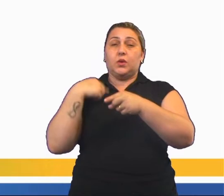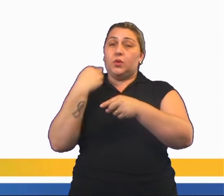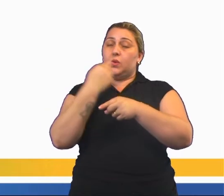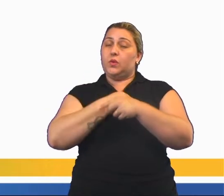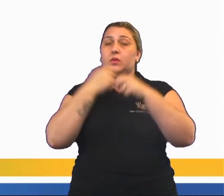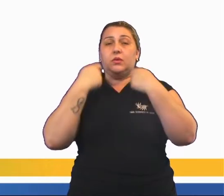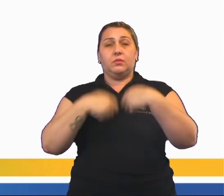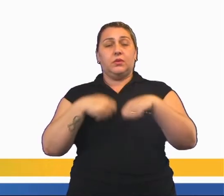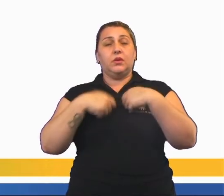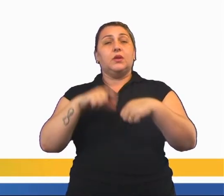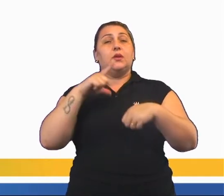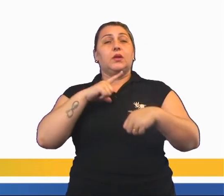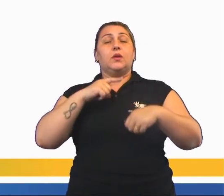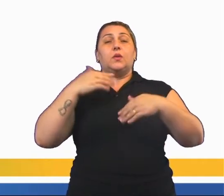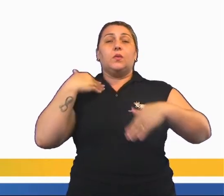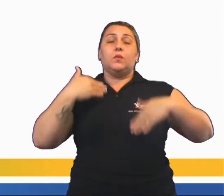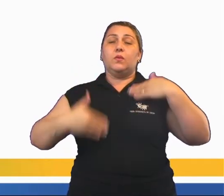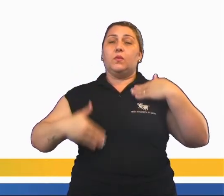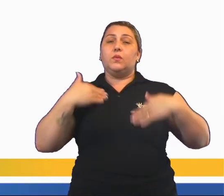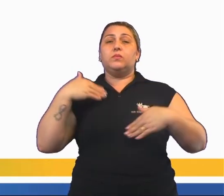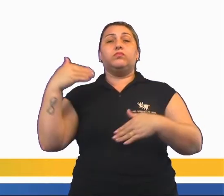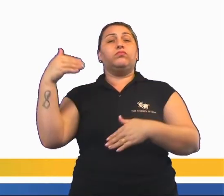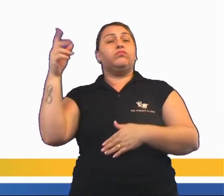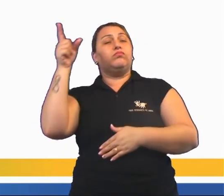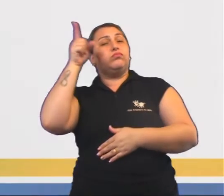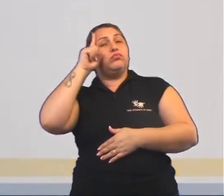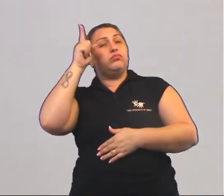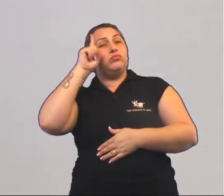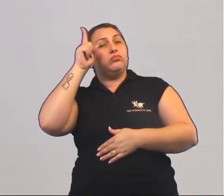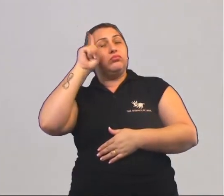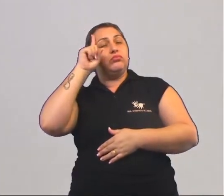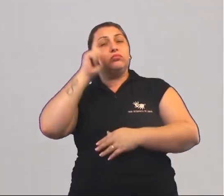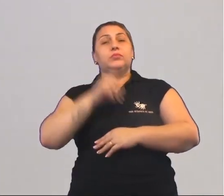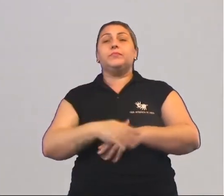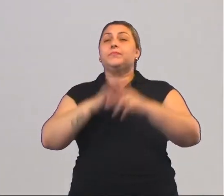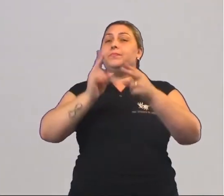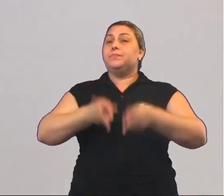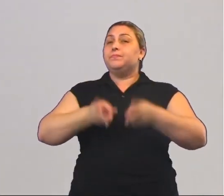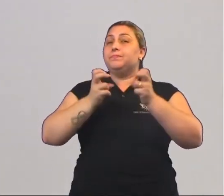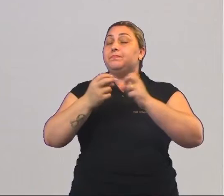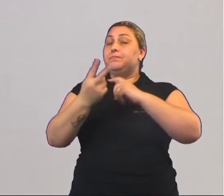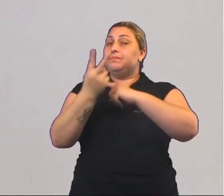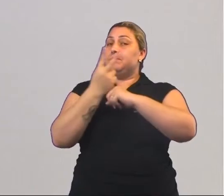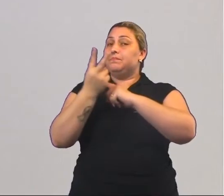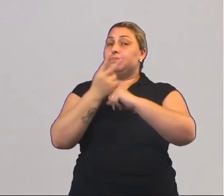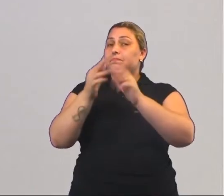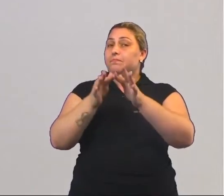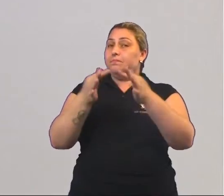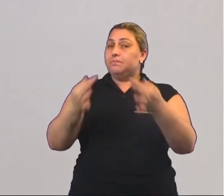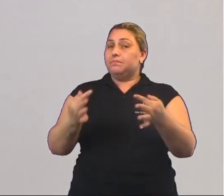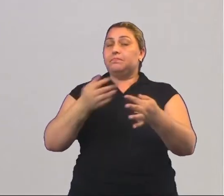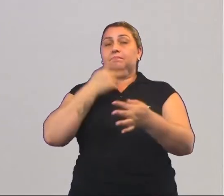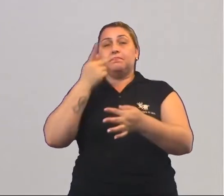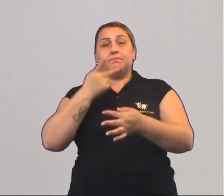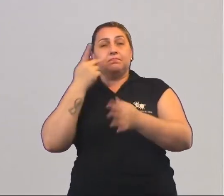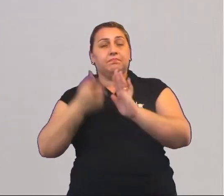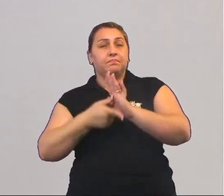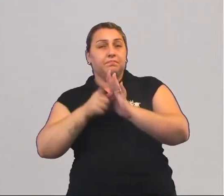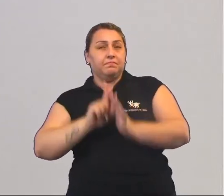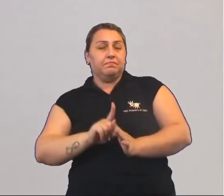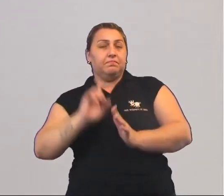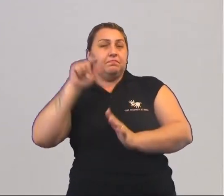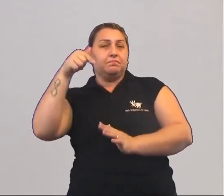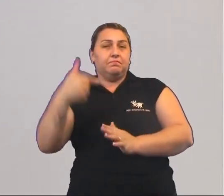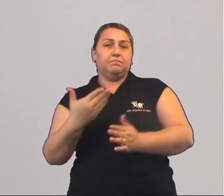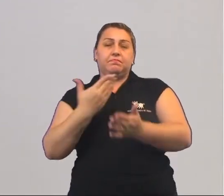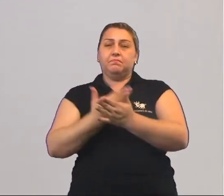todos devem ter com o corpo diariamente. Percebam, turma, que são cuidados simples, como eu falava anteriormente em